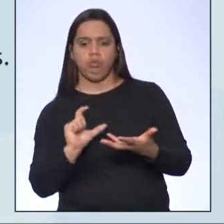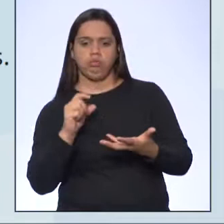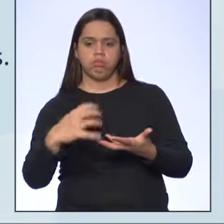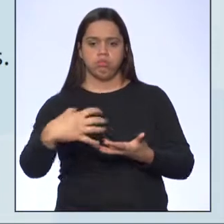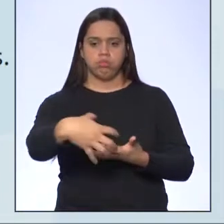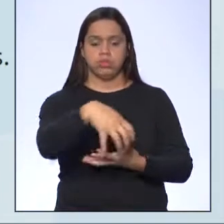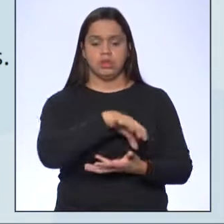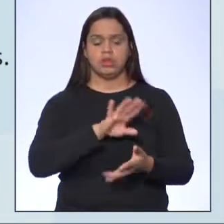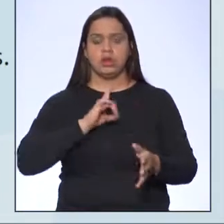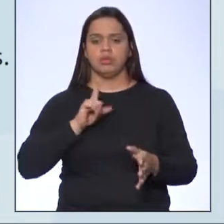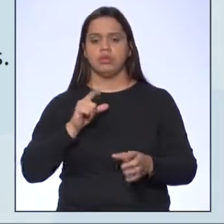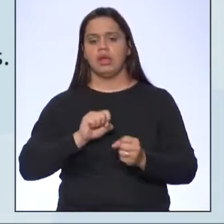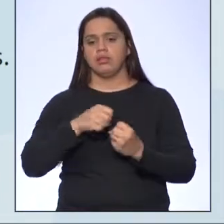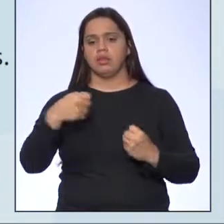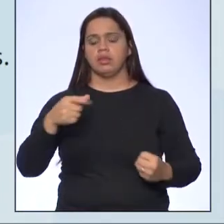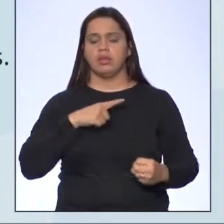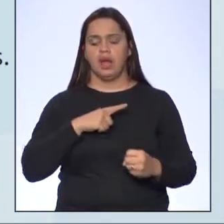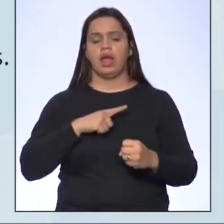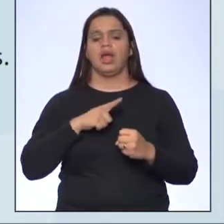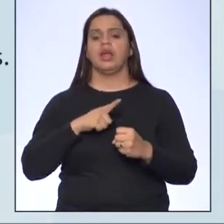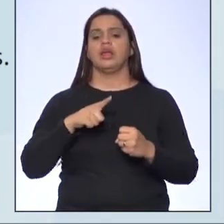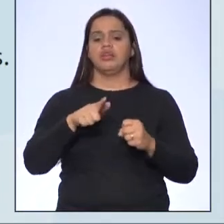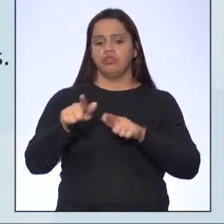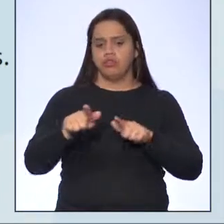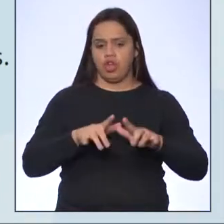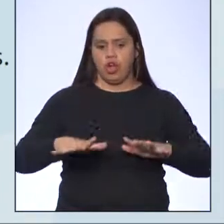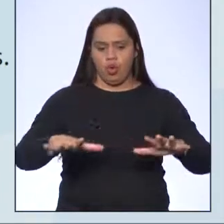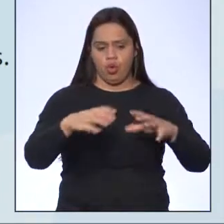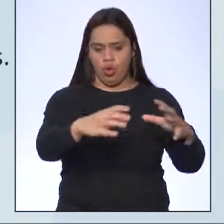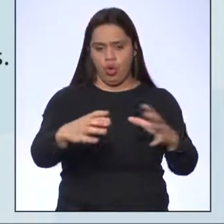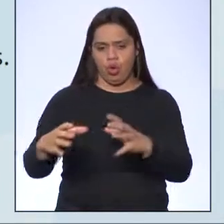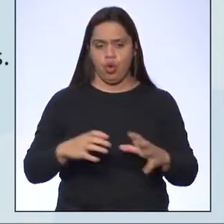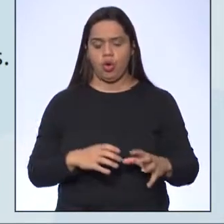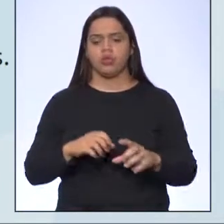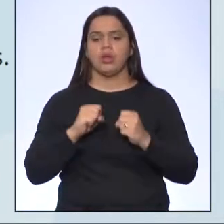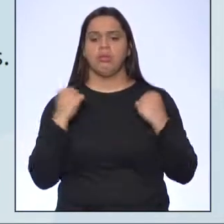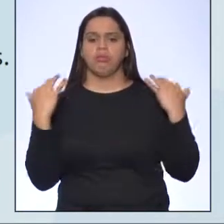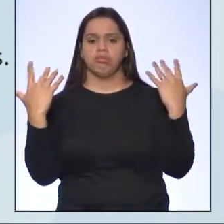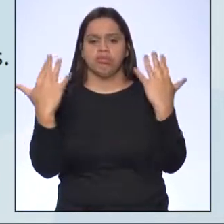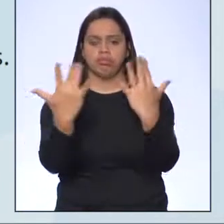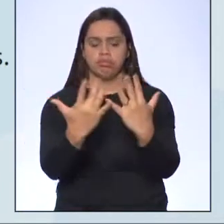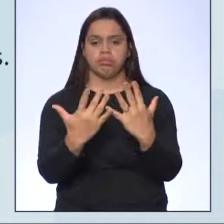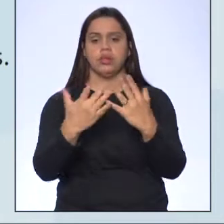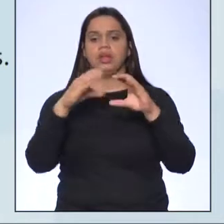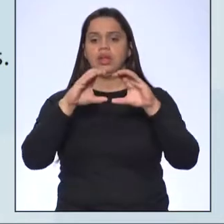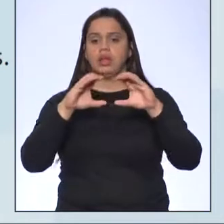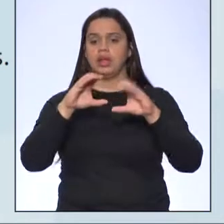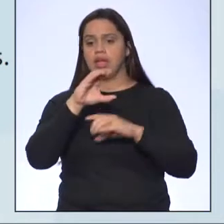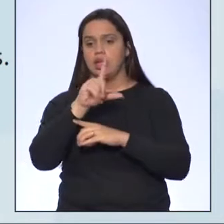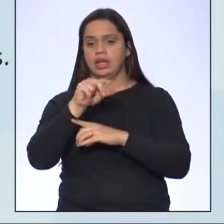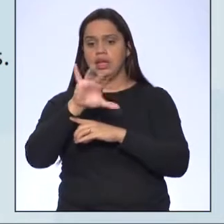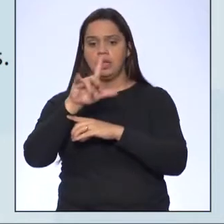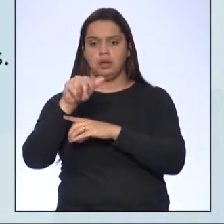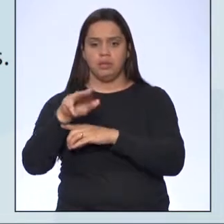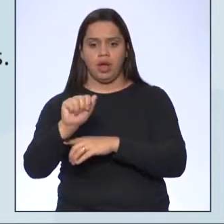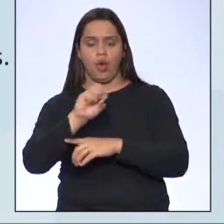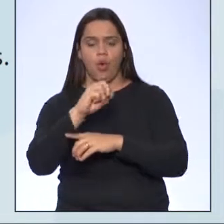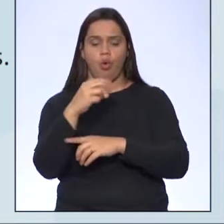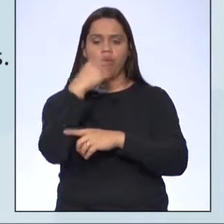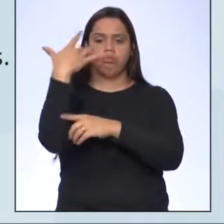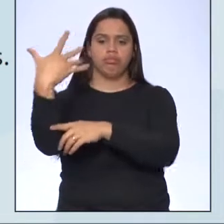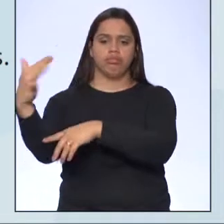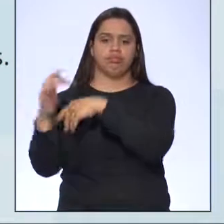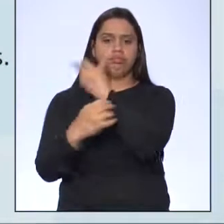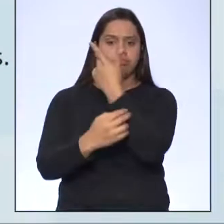os geológicos, o de vegetação, os climáticos, de população, entre outros tantos